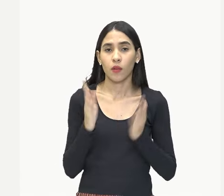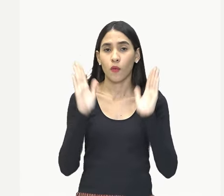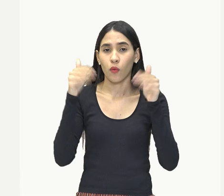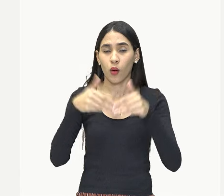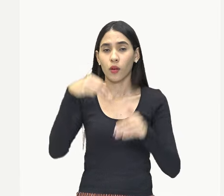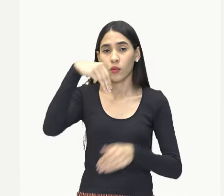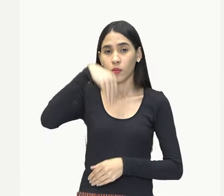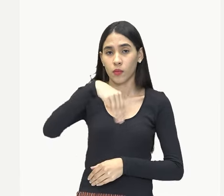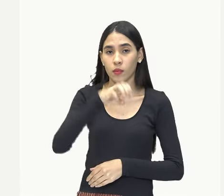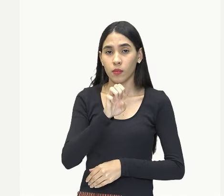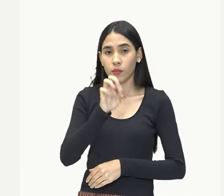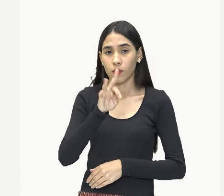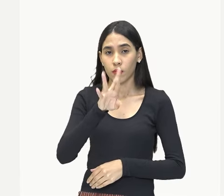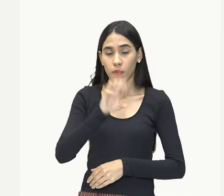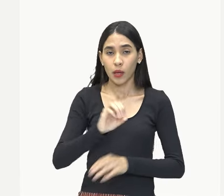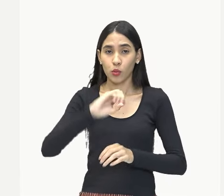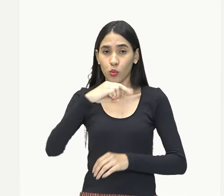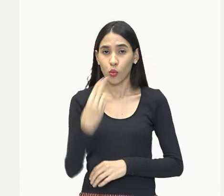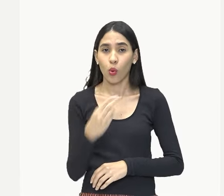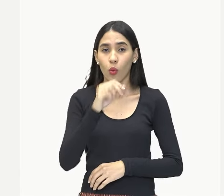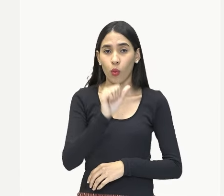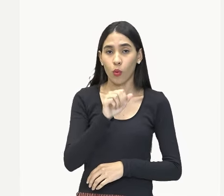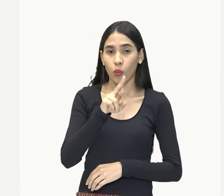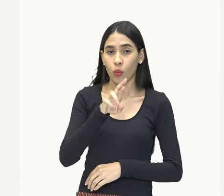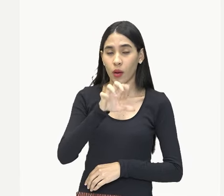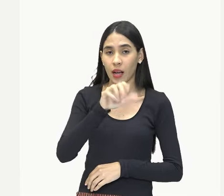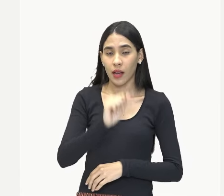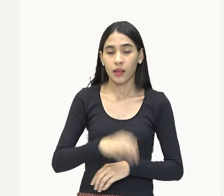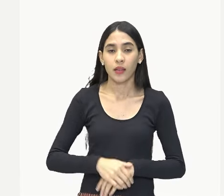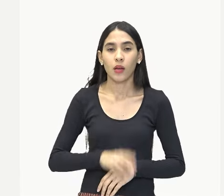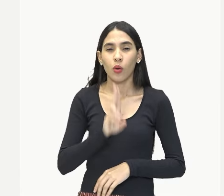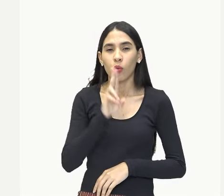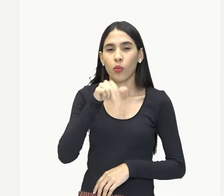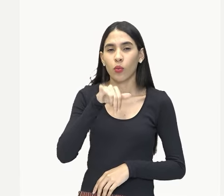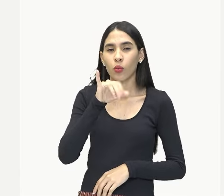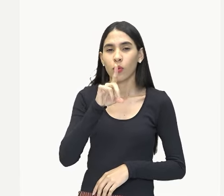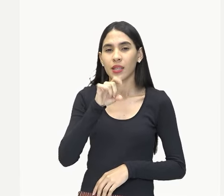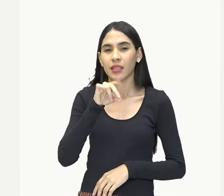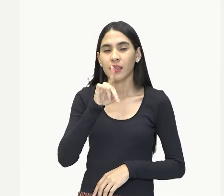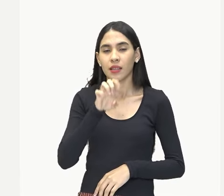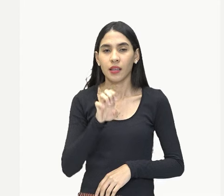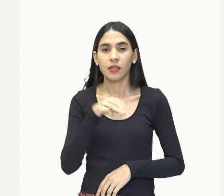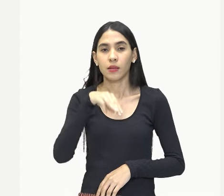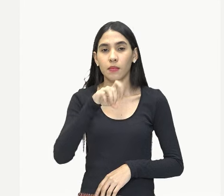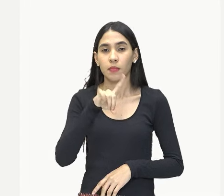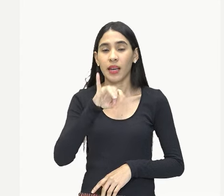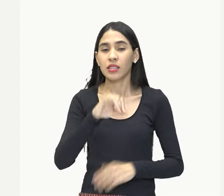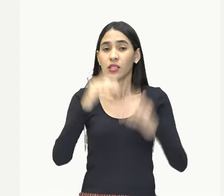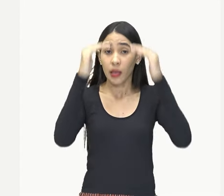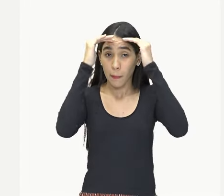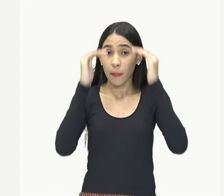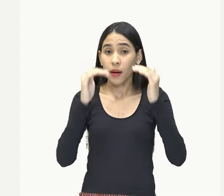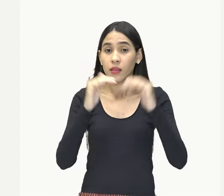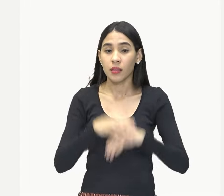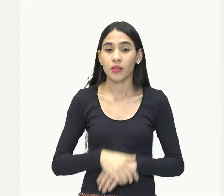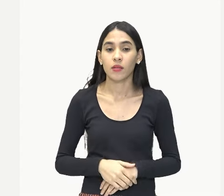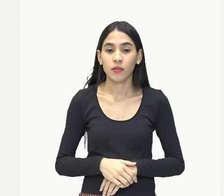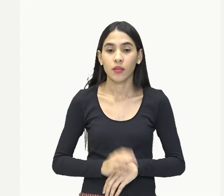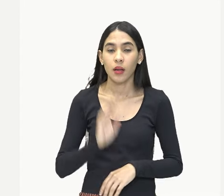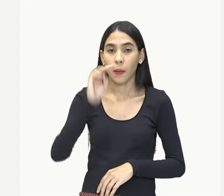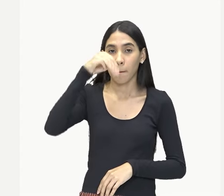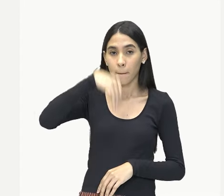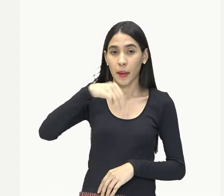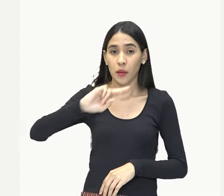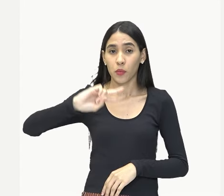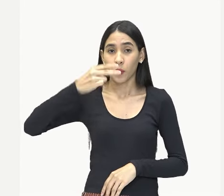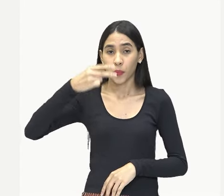com área, a unidade de medida de área, a unidade padrão é quem? Metros